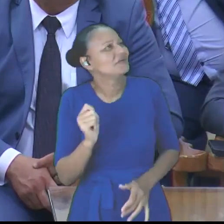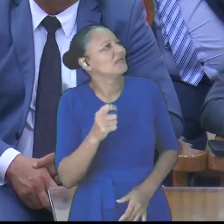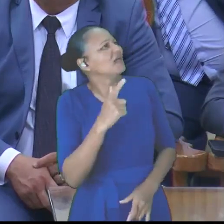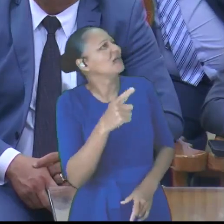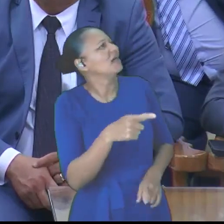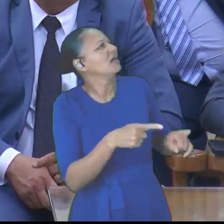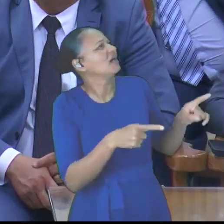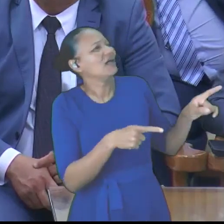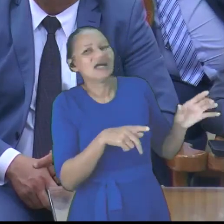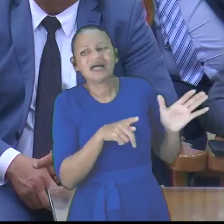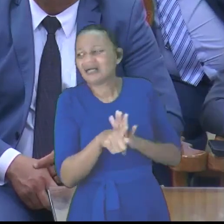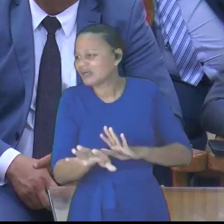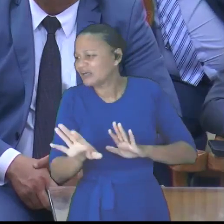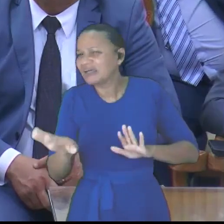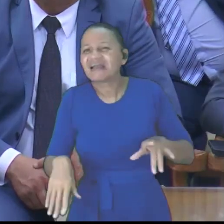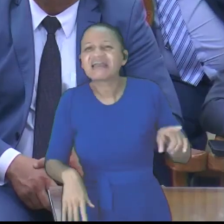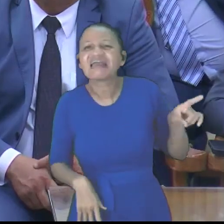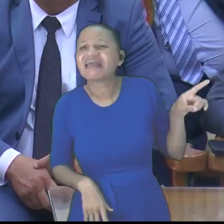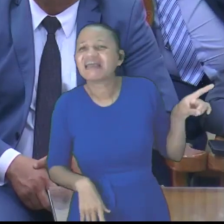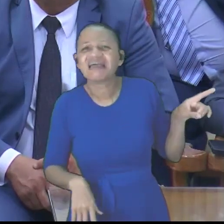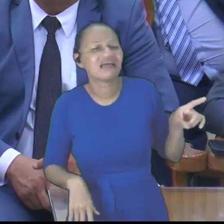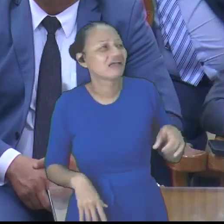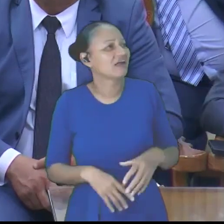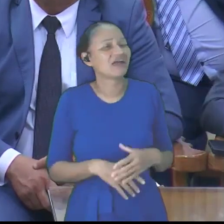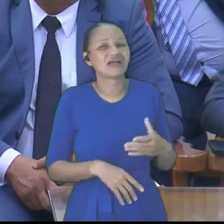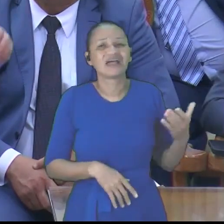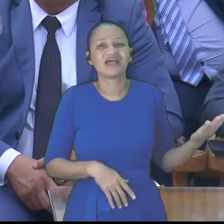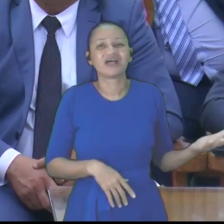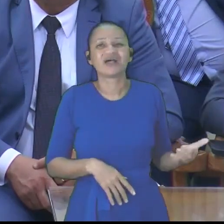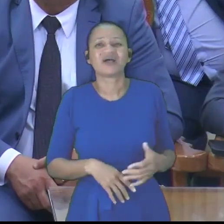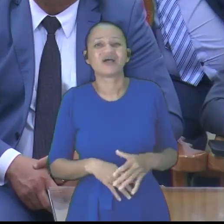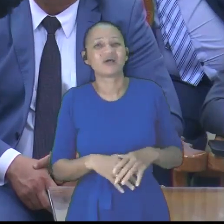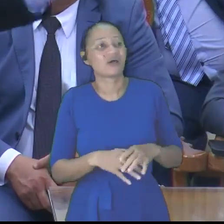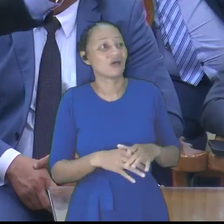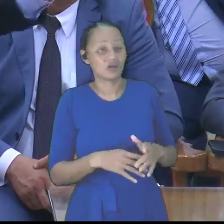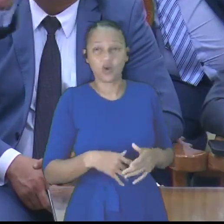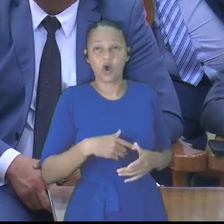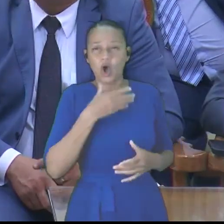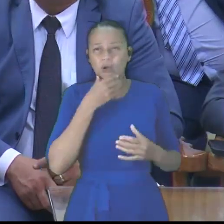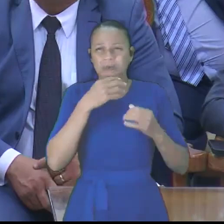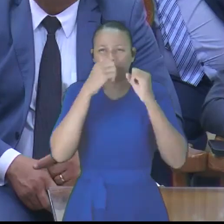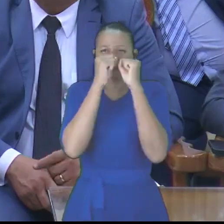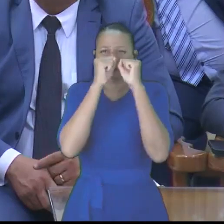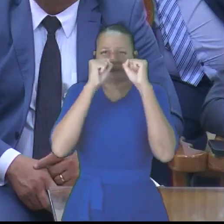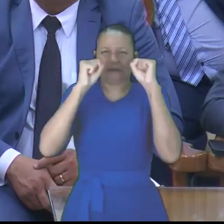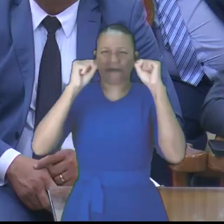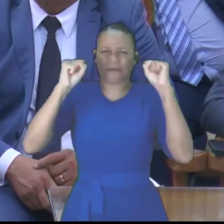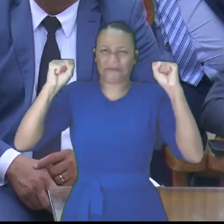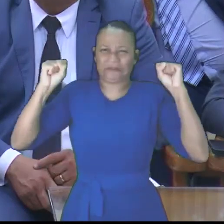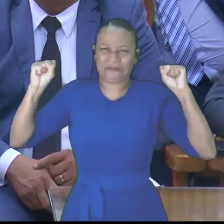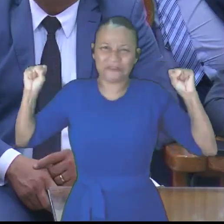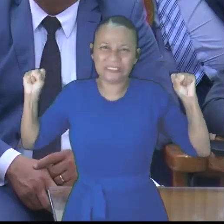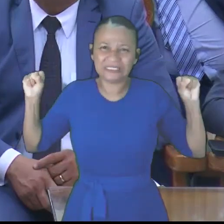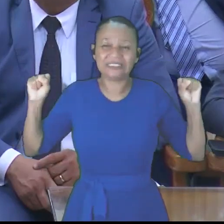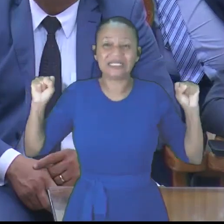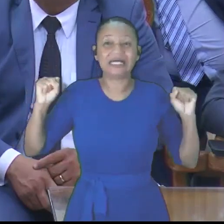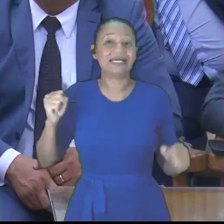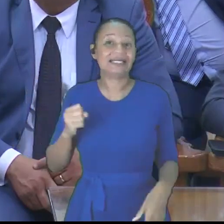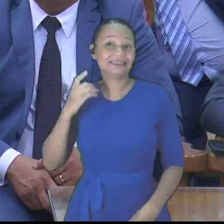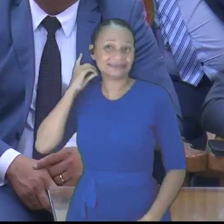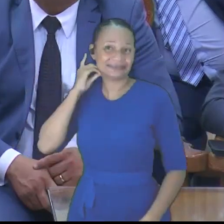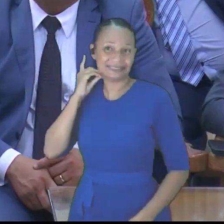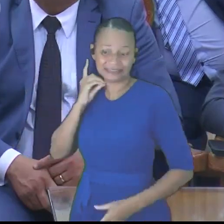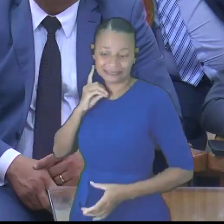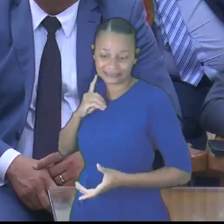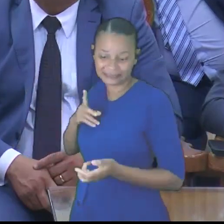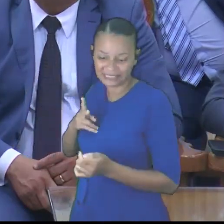Davi lá e eles perguntam: quem é esse? Eles veem o quadro de Sansão, Dalila, Sansão no colo de Dalila,